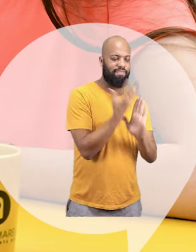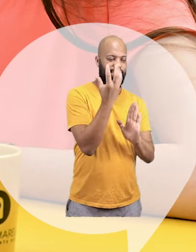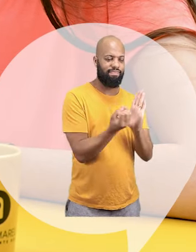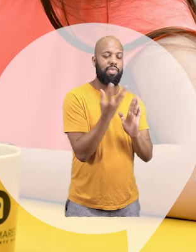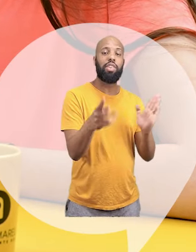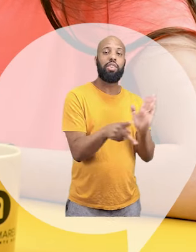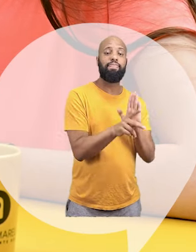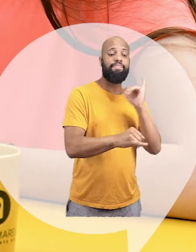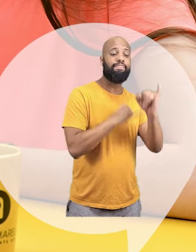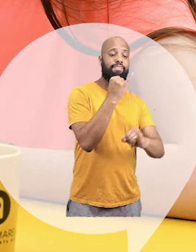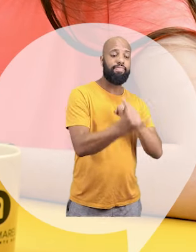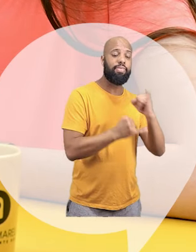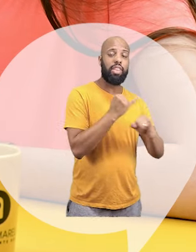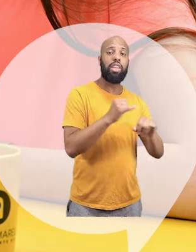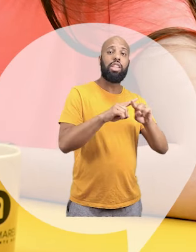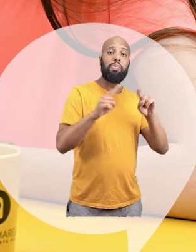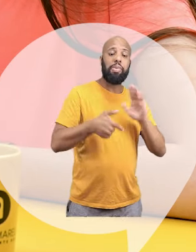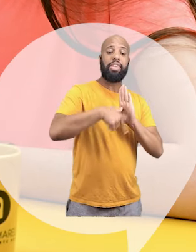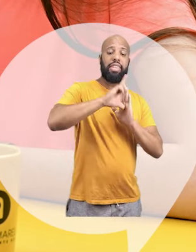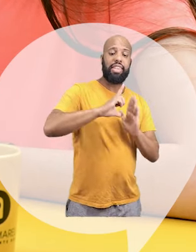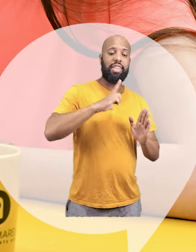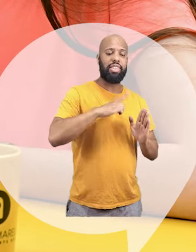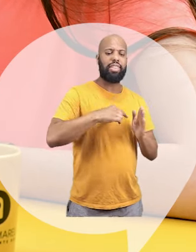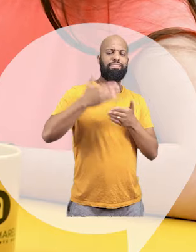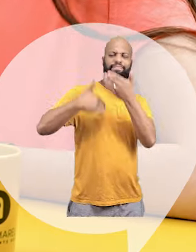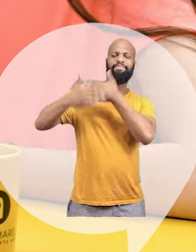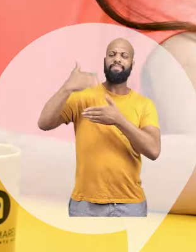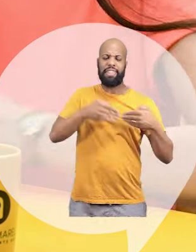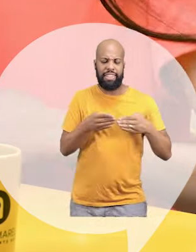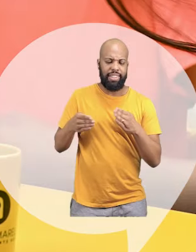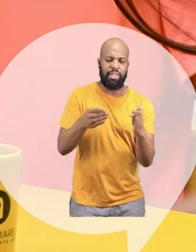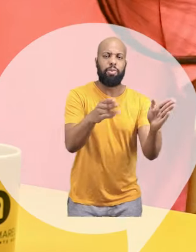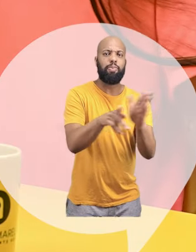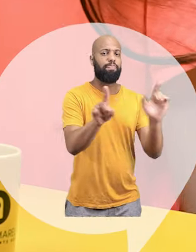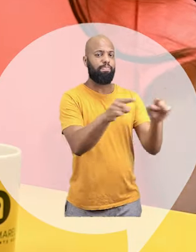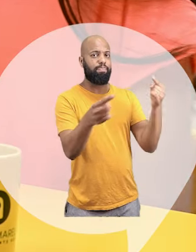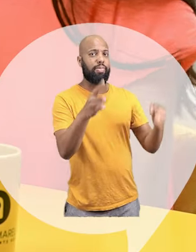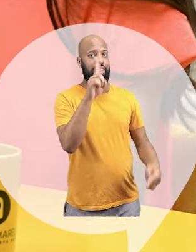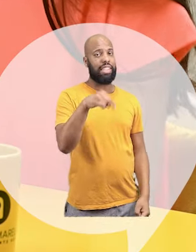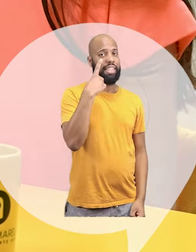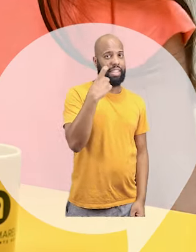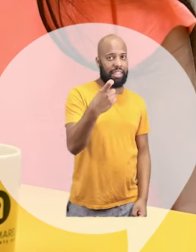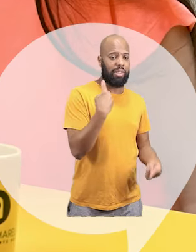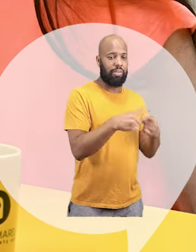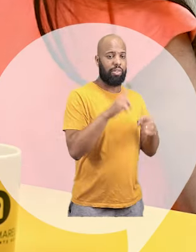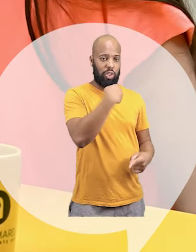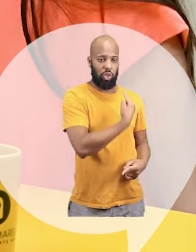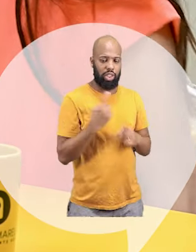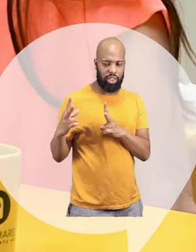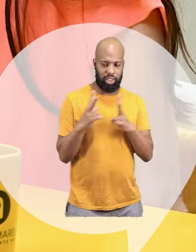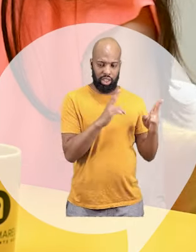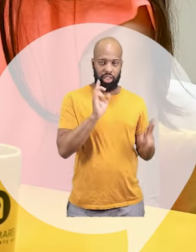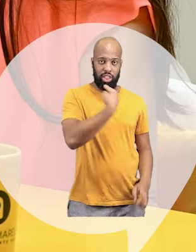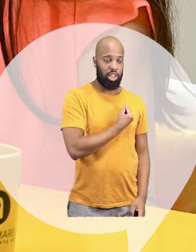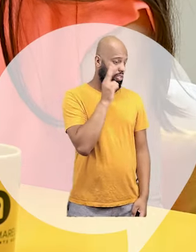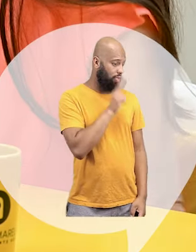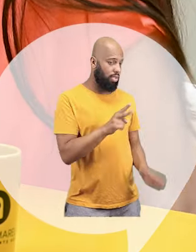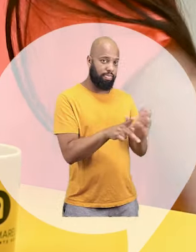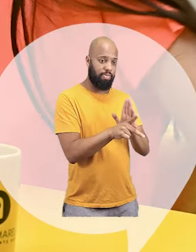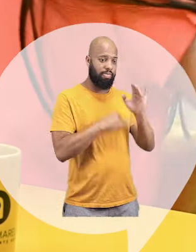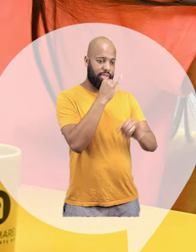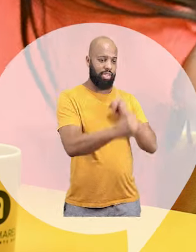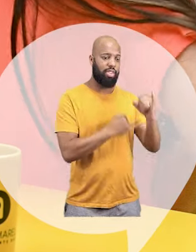fazendo música na internet mas cara antes tem uma baita de uma trajetória musical né e é muito interessante porque a gente no recorte que